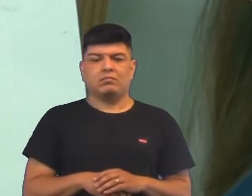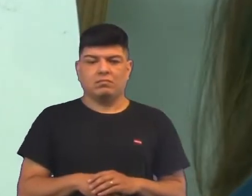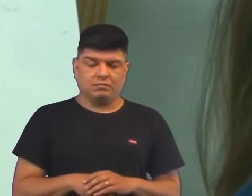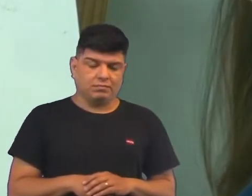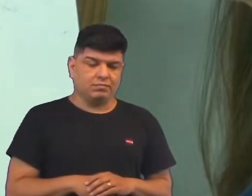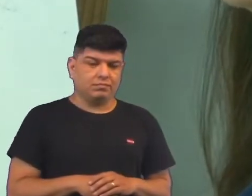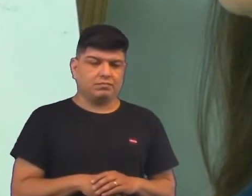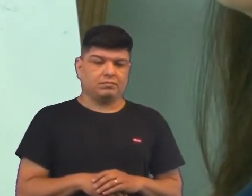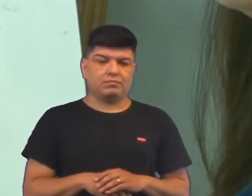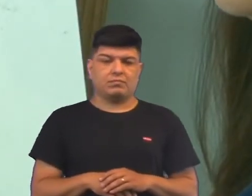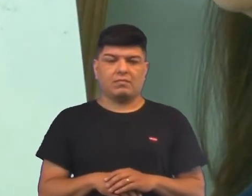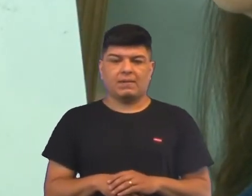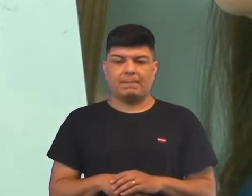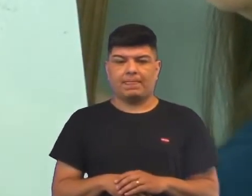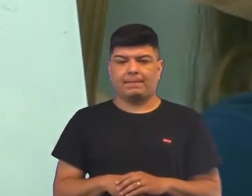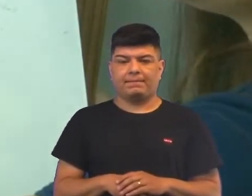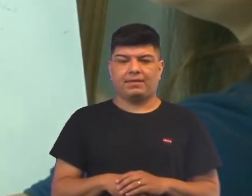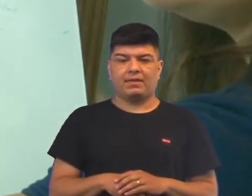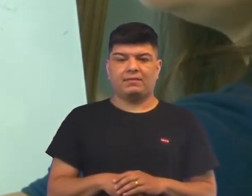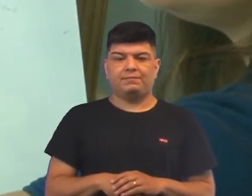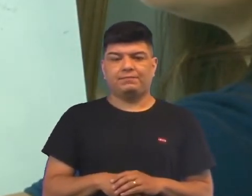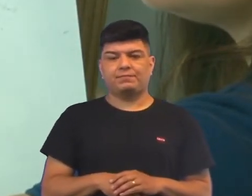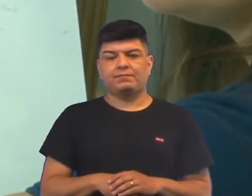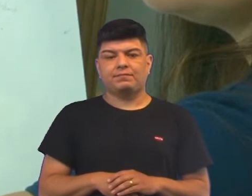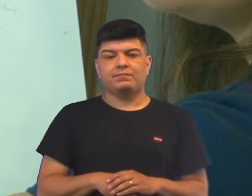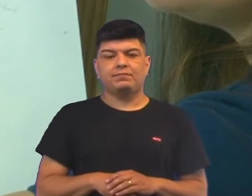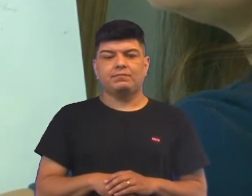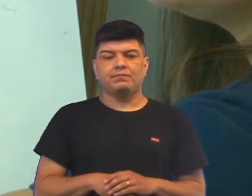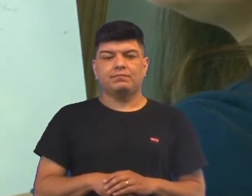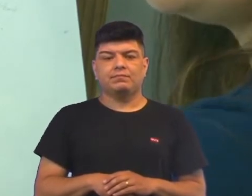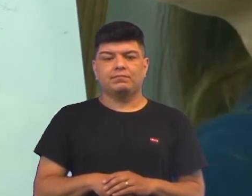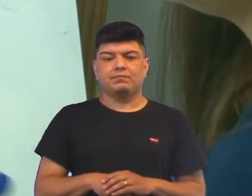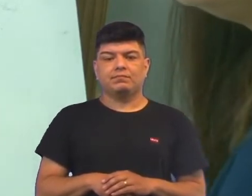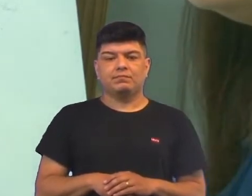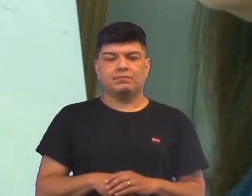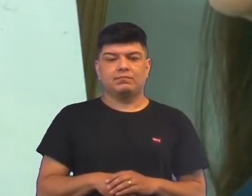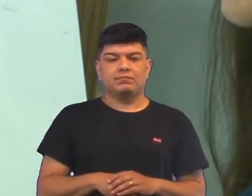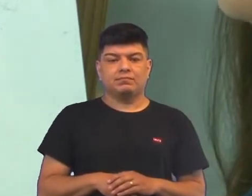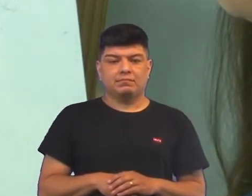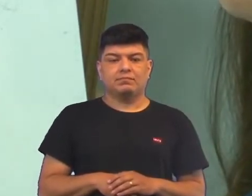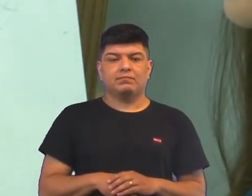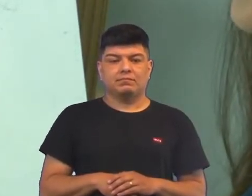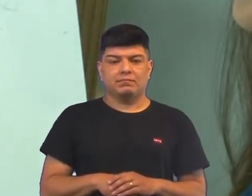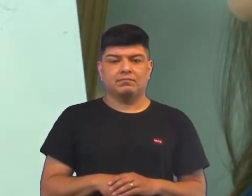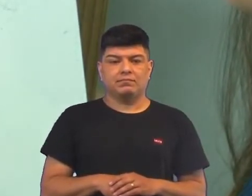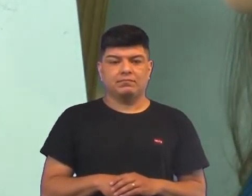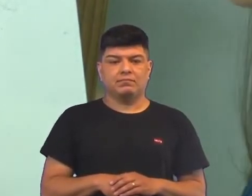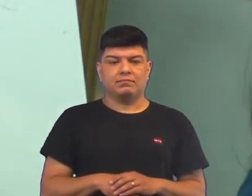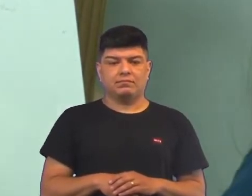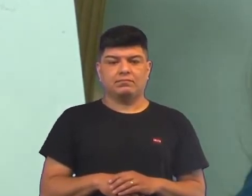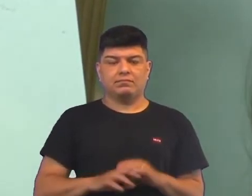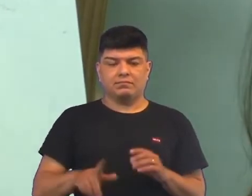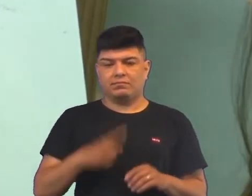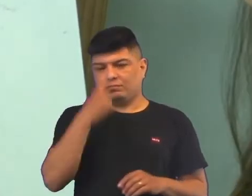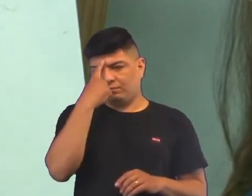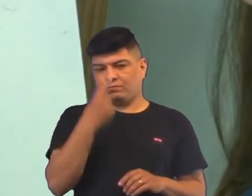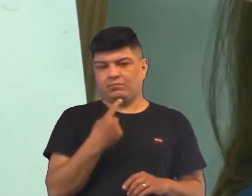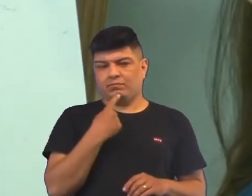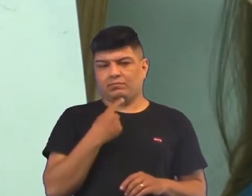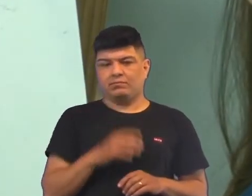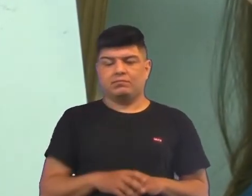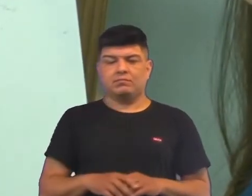eu digo que o encontro é um esse ângulo é um ângulo reto, tá? Aí, a próxima imagem aqui é